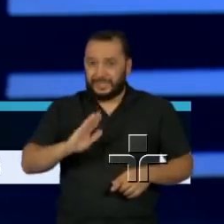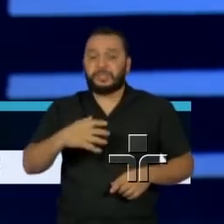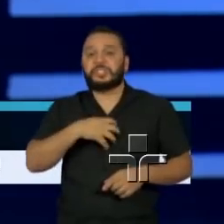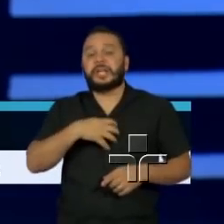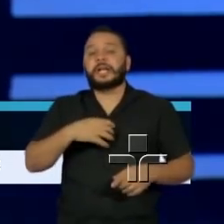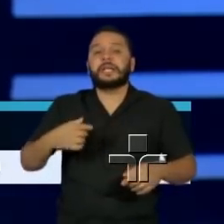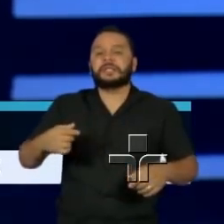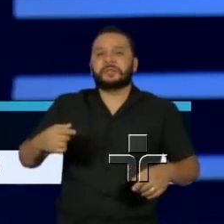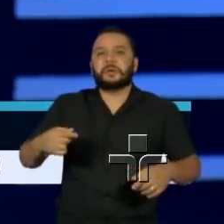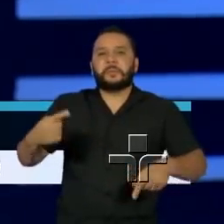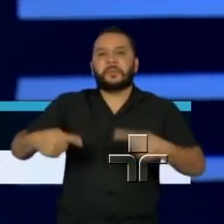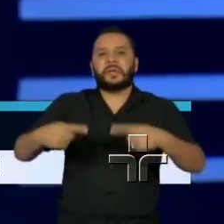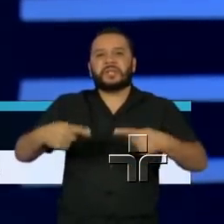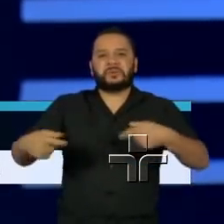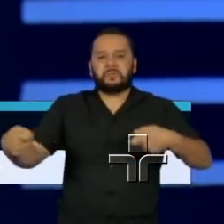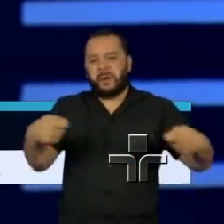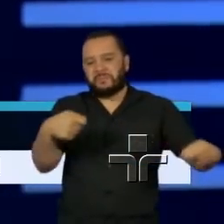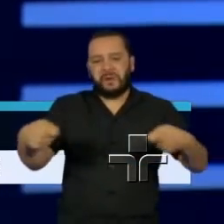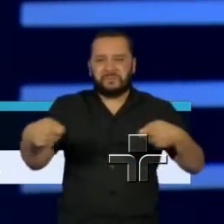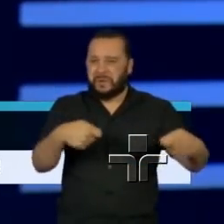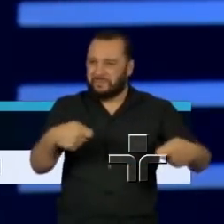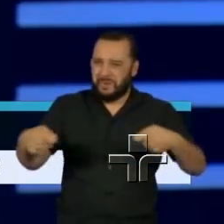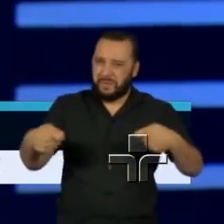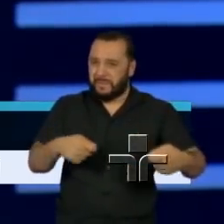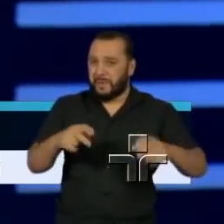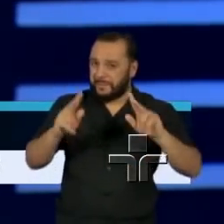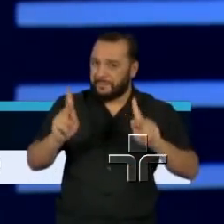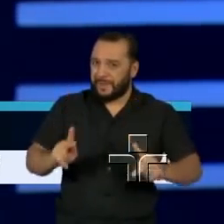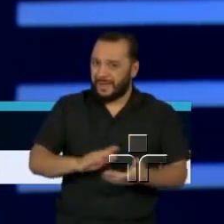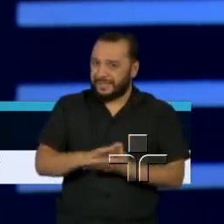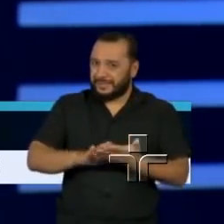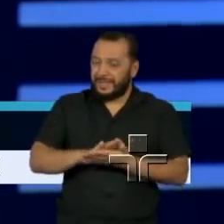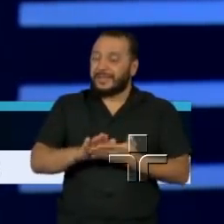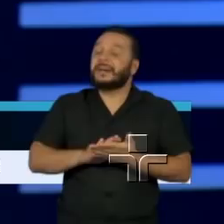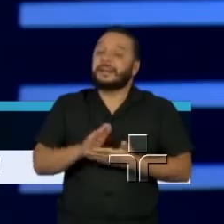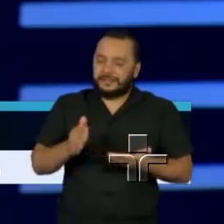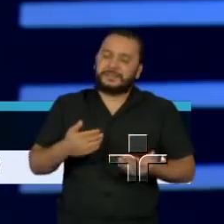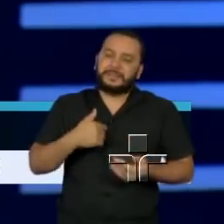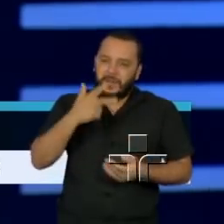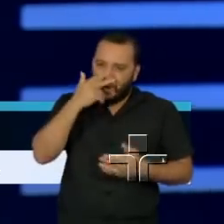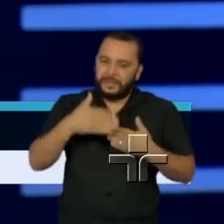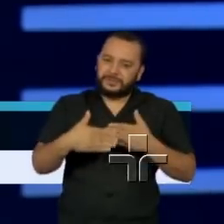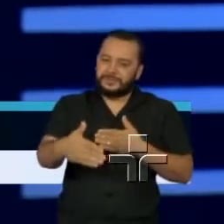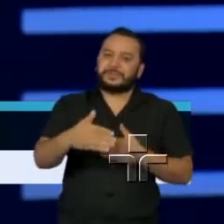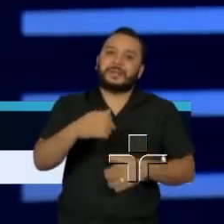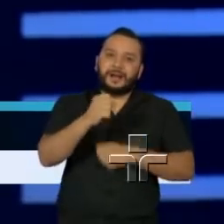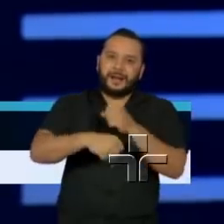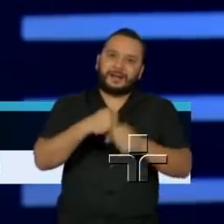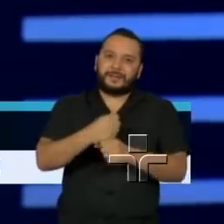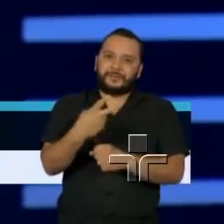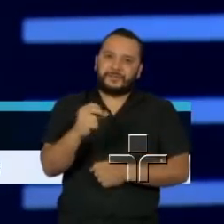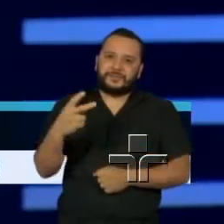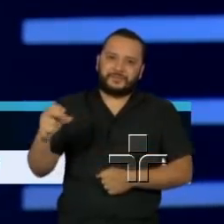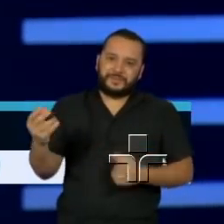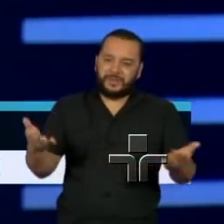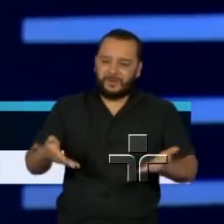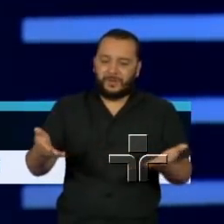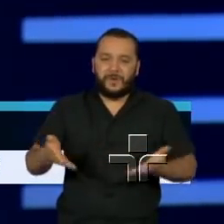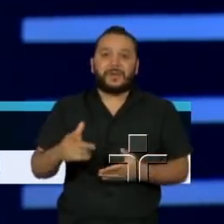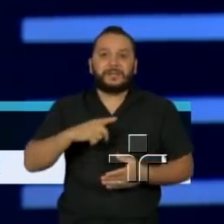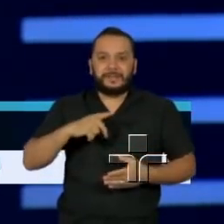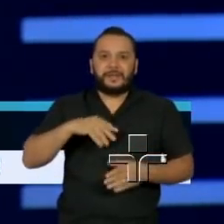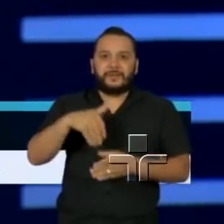né? Nos últimos tempos. Então, tudo indica que no processo eleitoral desse ano, claro que a eleição municipal tem características